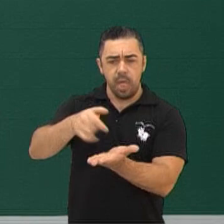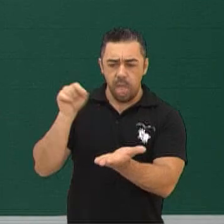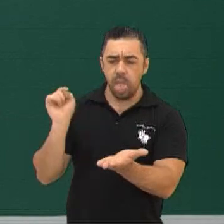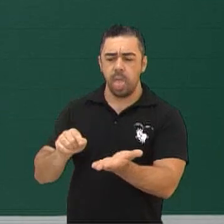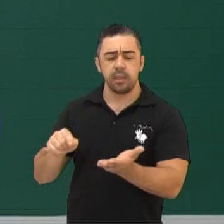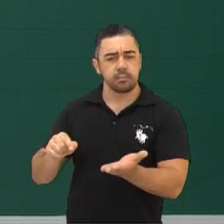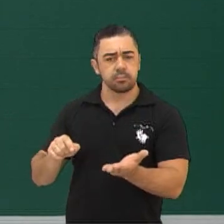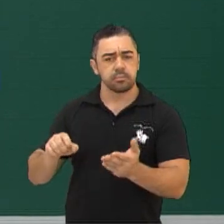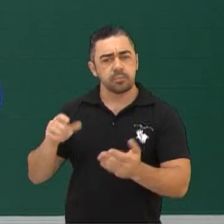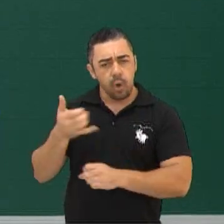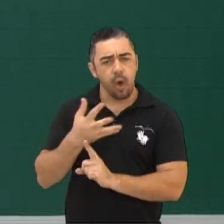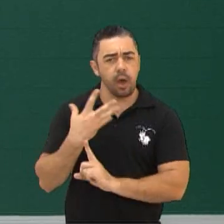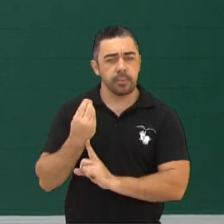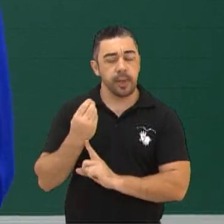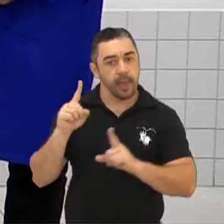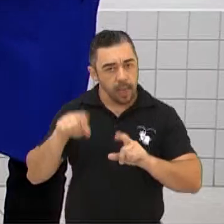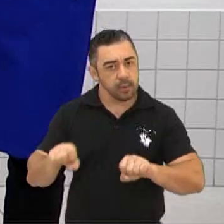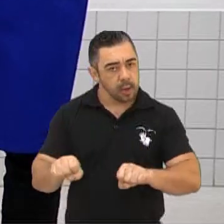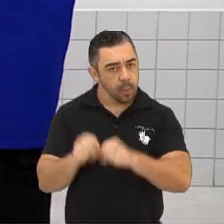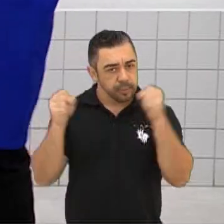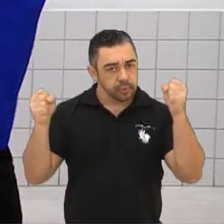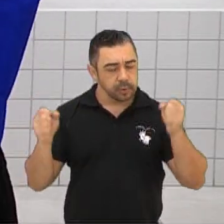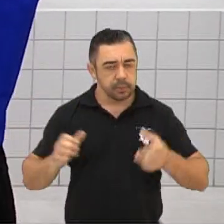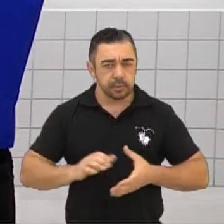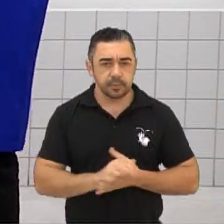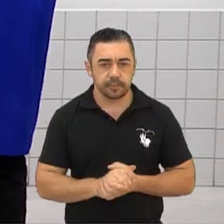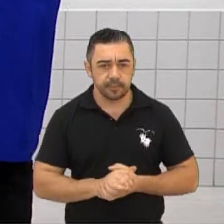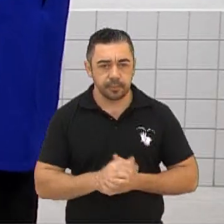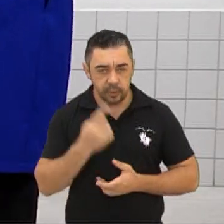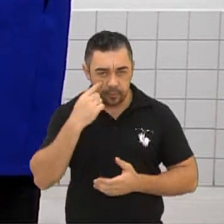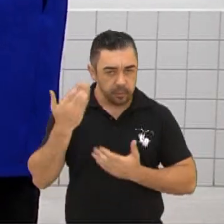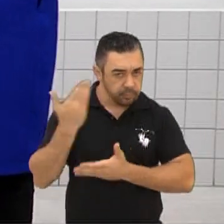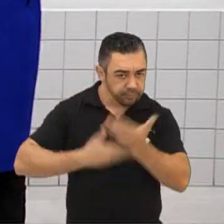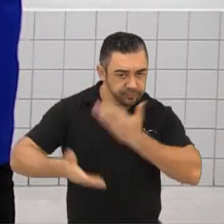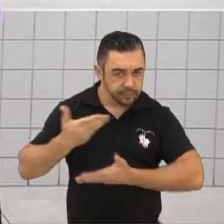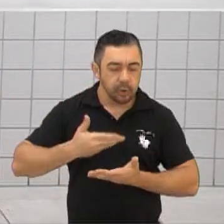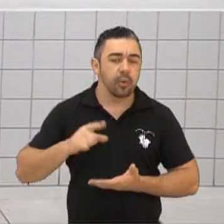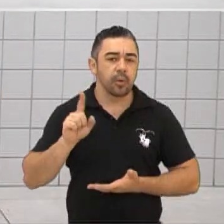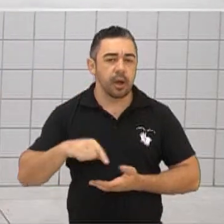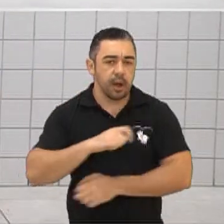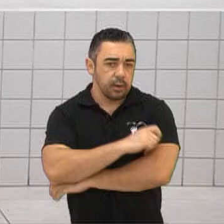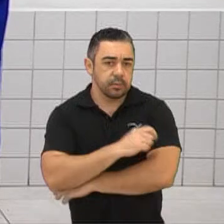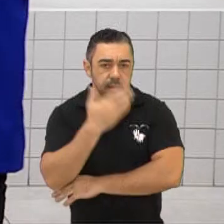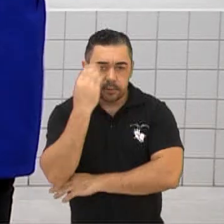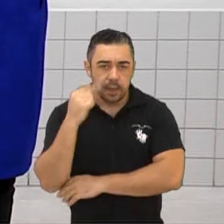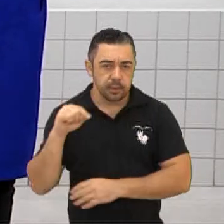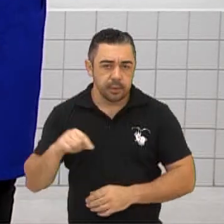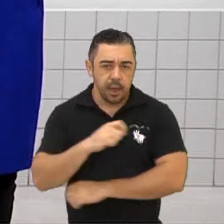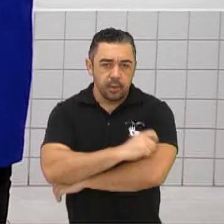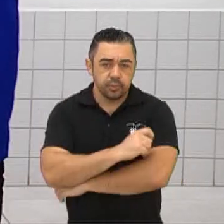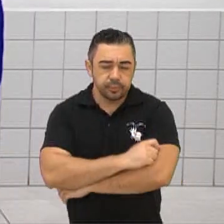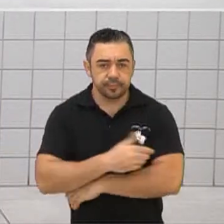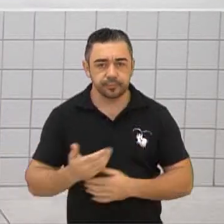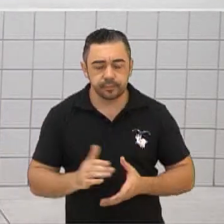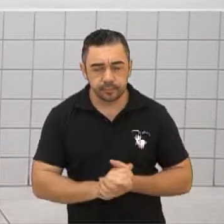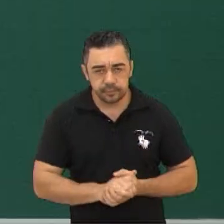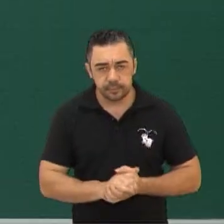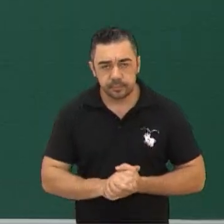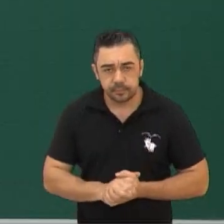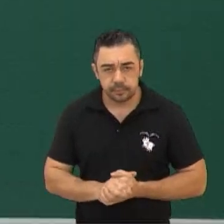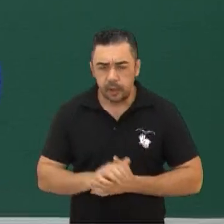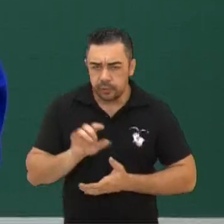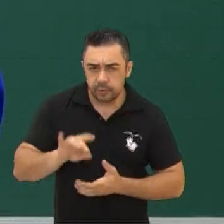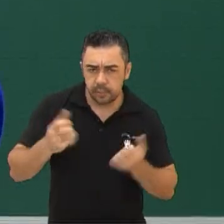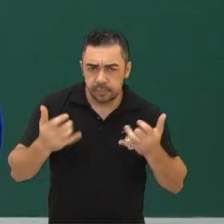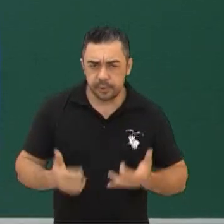é uma ruptura, isso é um escândalo, né? Só vamos dar uma interagida aqui, professor Adriano, que a gente às vezes esquece aqui dos alunos, né? Só